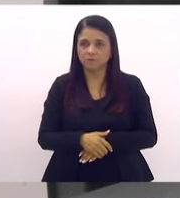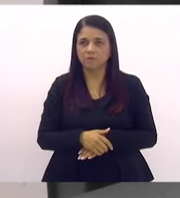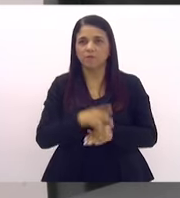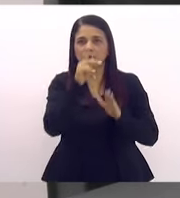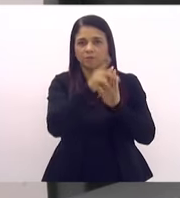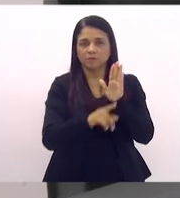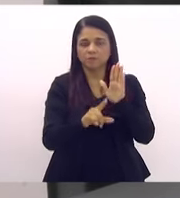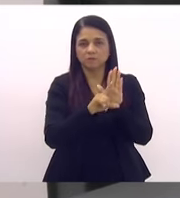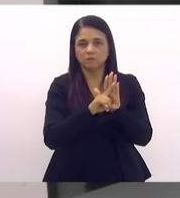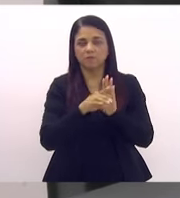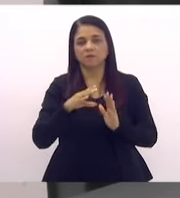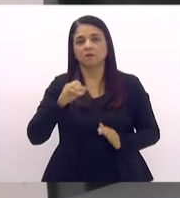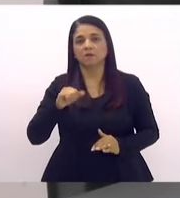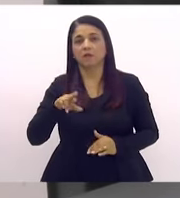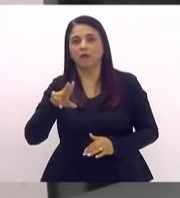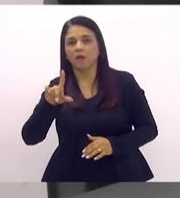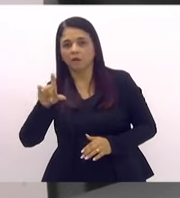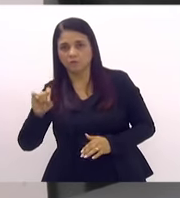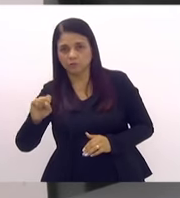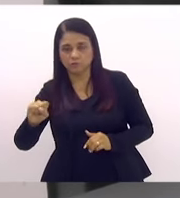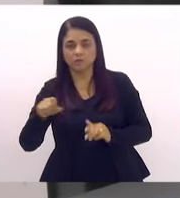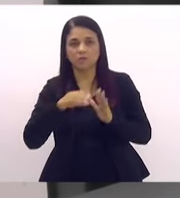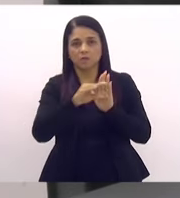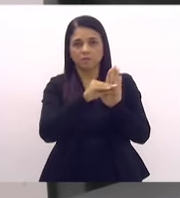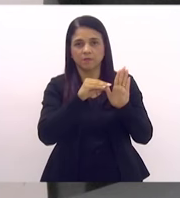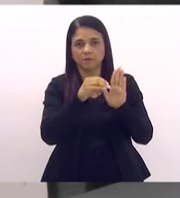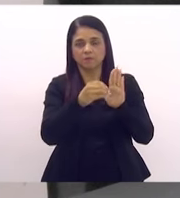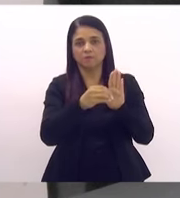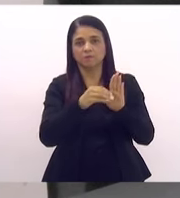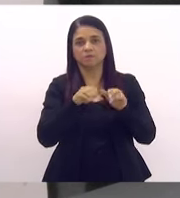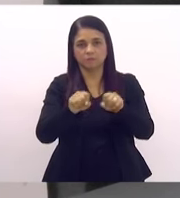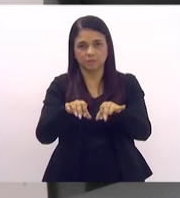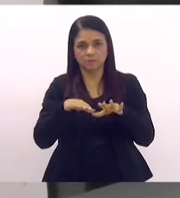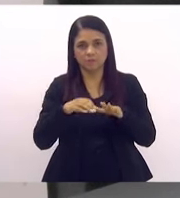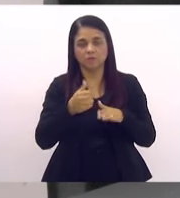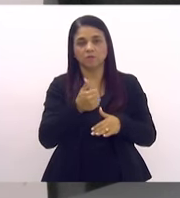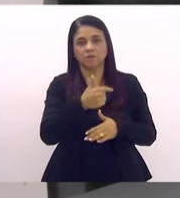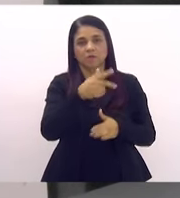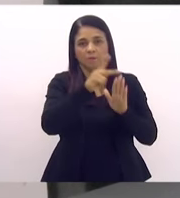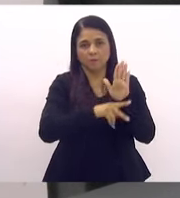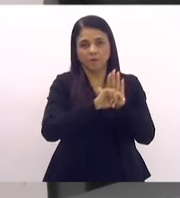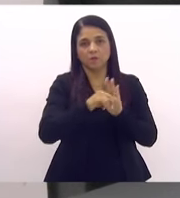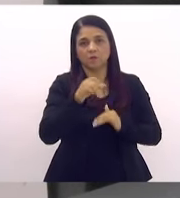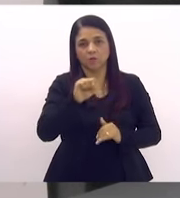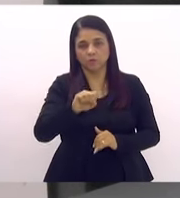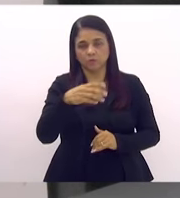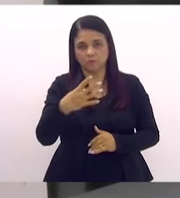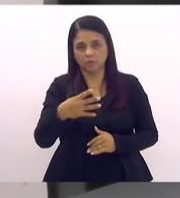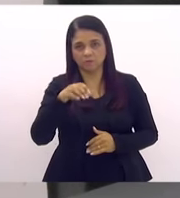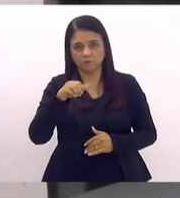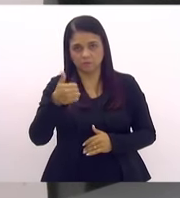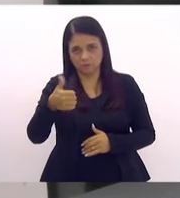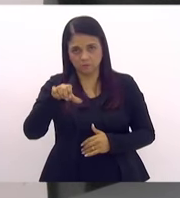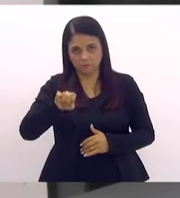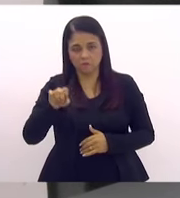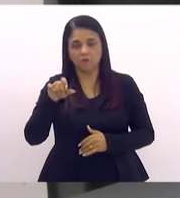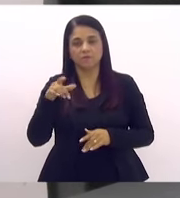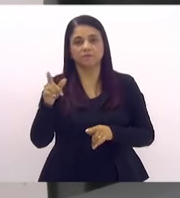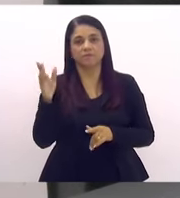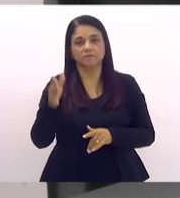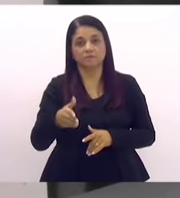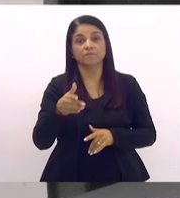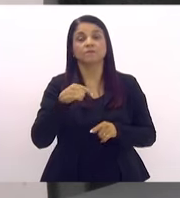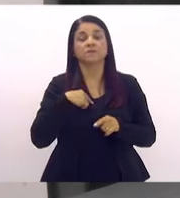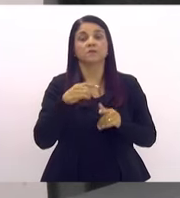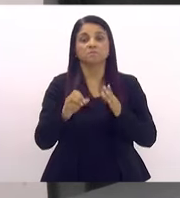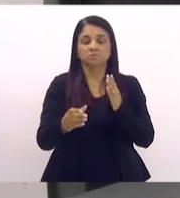Projeto do deputado Carlos Caiado. Emendas de plenário ao PL 489 de 2019, de autoria do deputado Carlos Caiado, que cria o Índice de